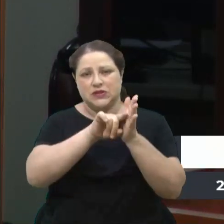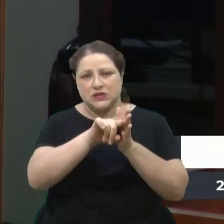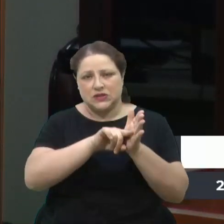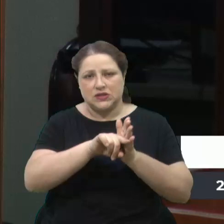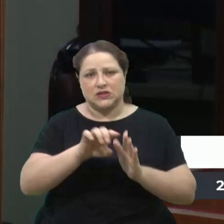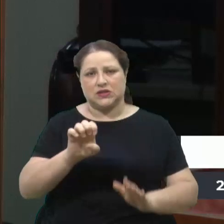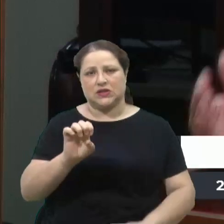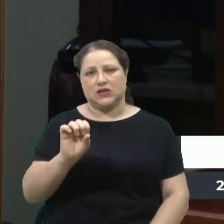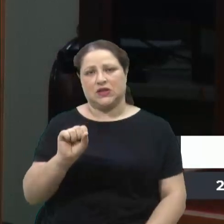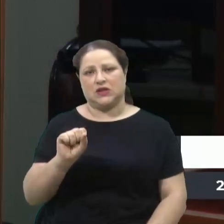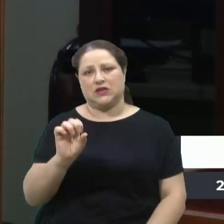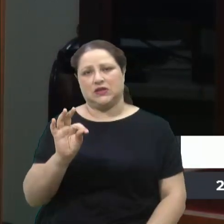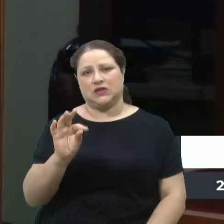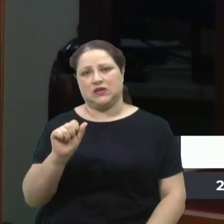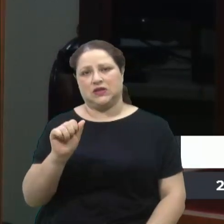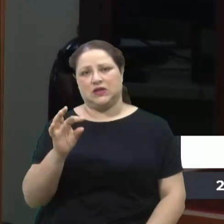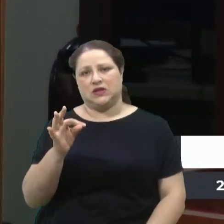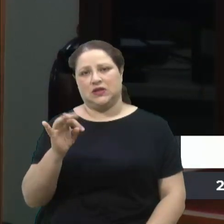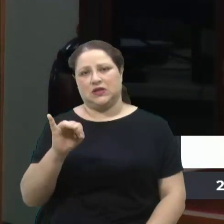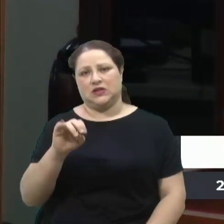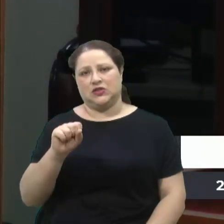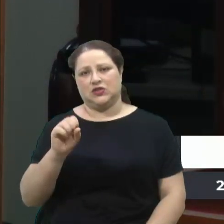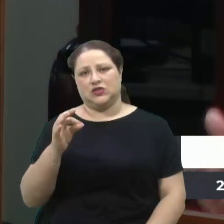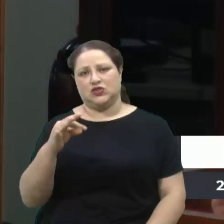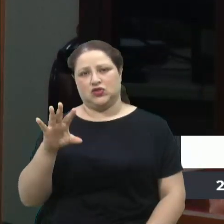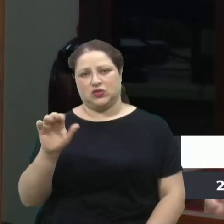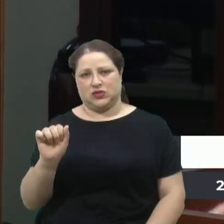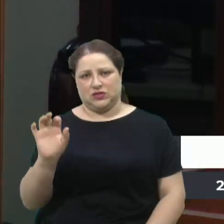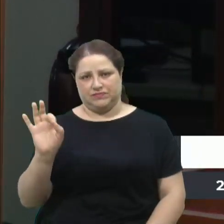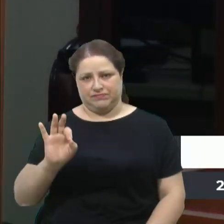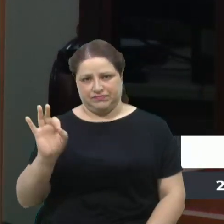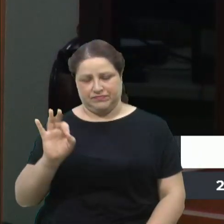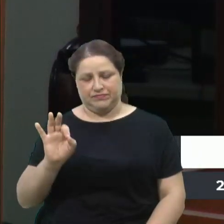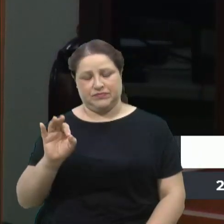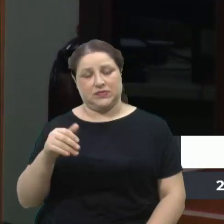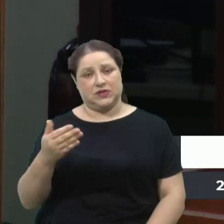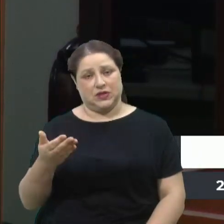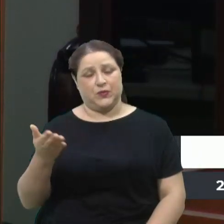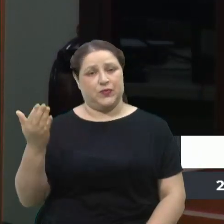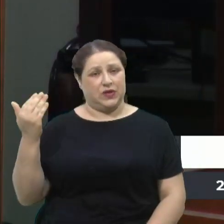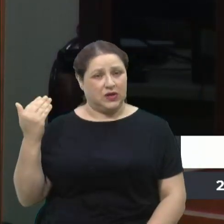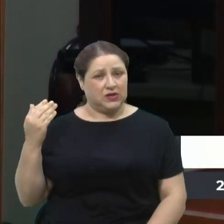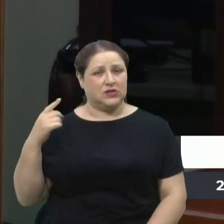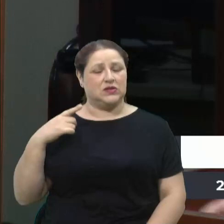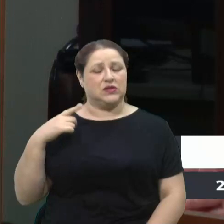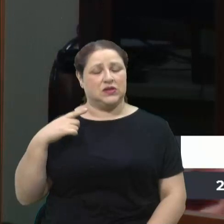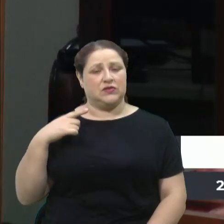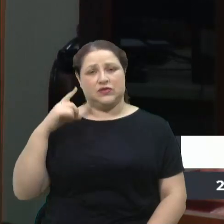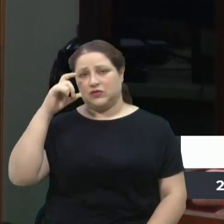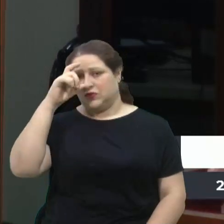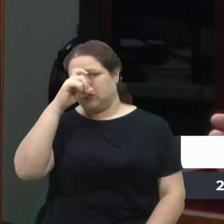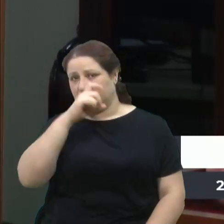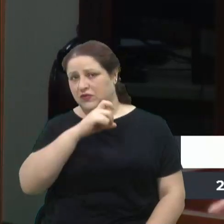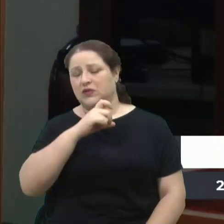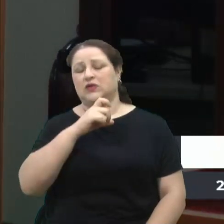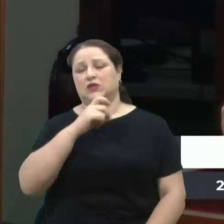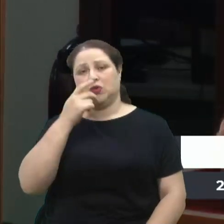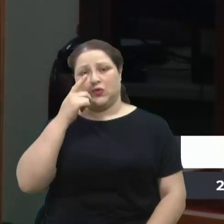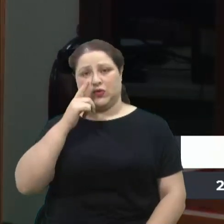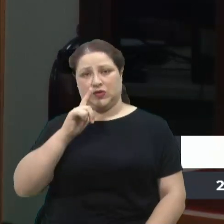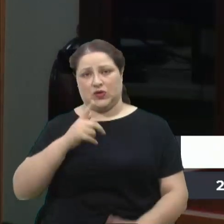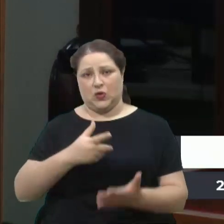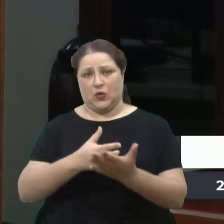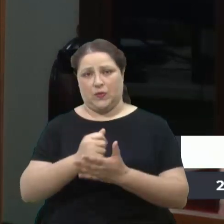Então, antes, quando que era mais difícil a gente obter uma arma, né? As estatísticas de crimes,